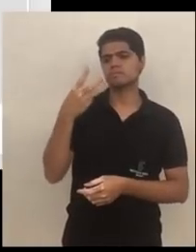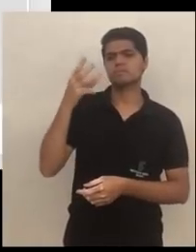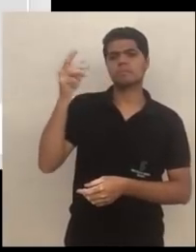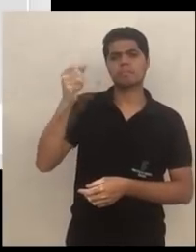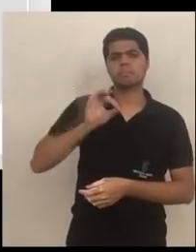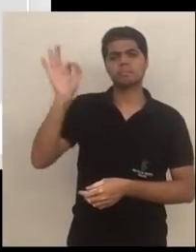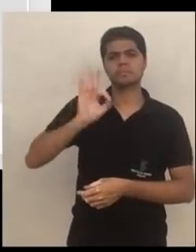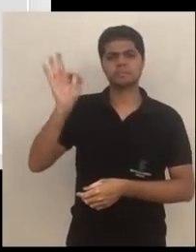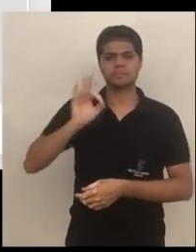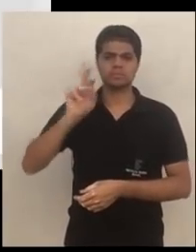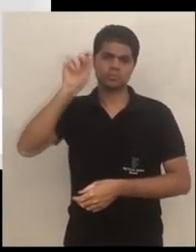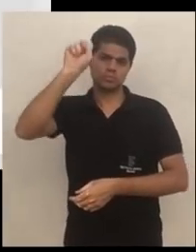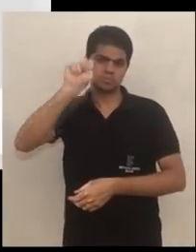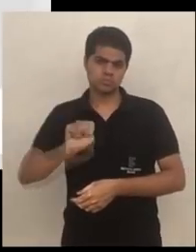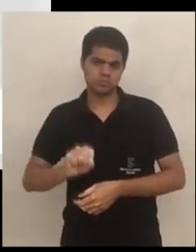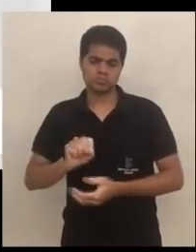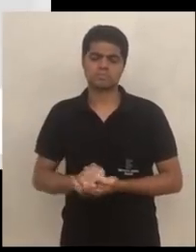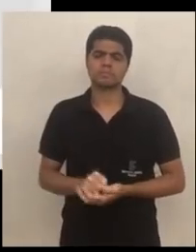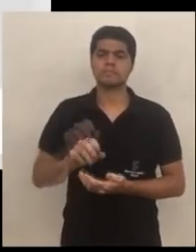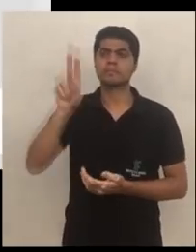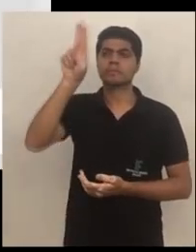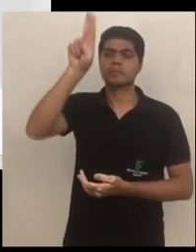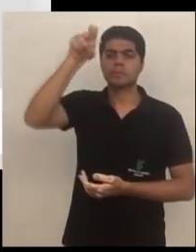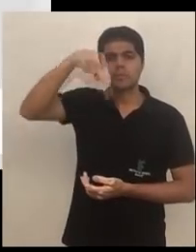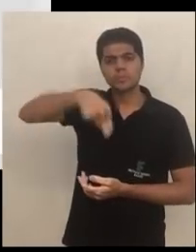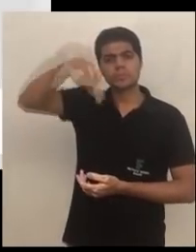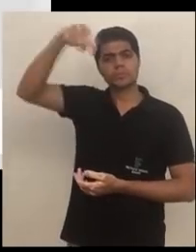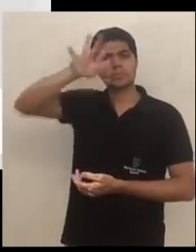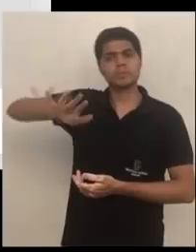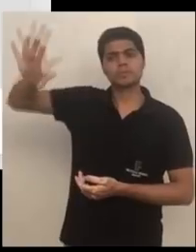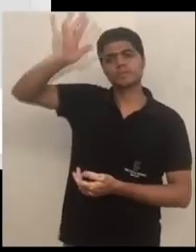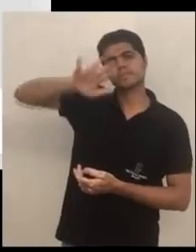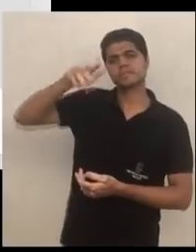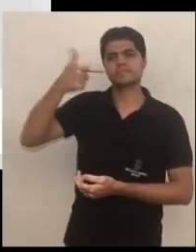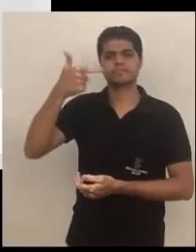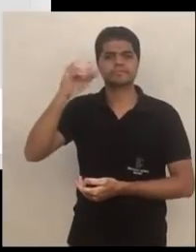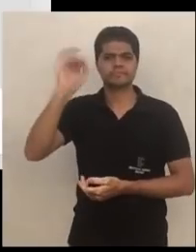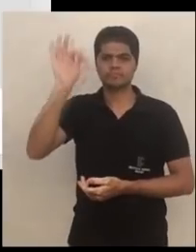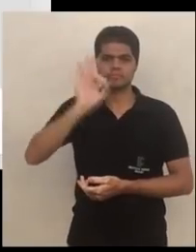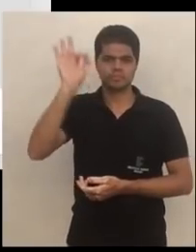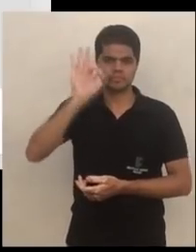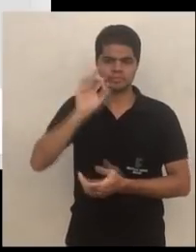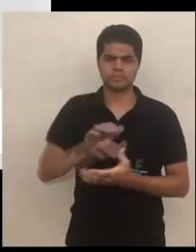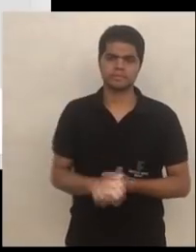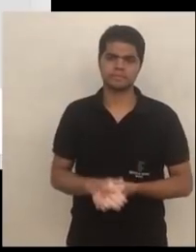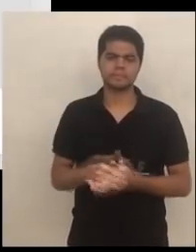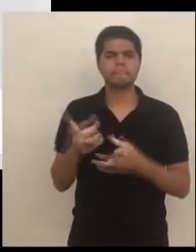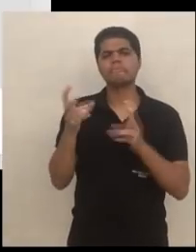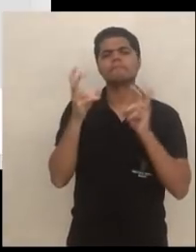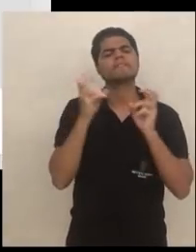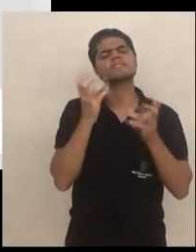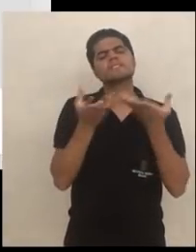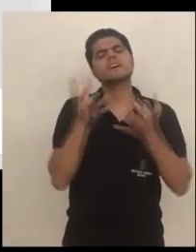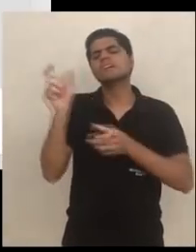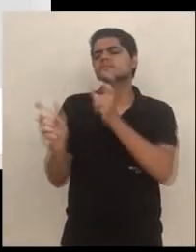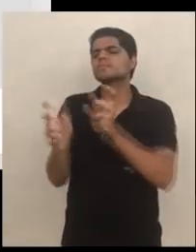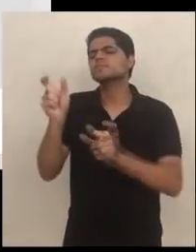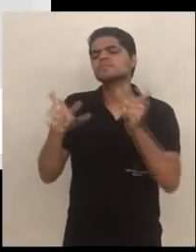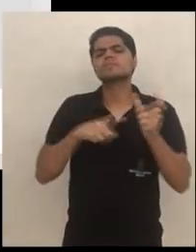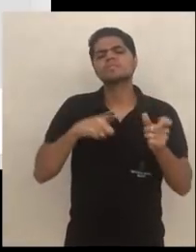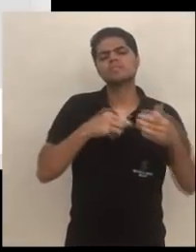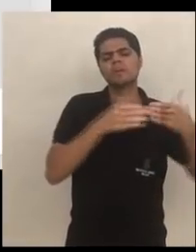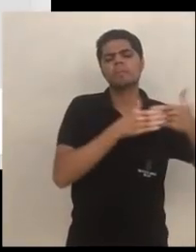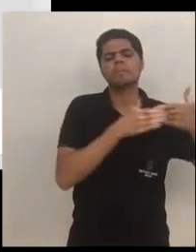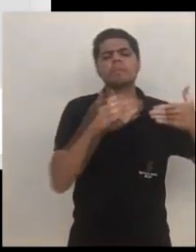Nordeste fica ali em segundo lugar com 20%. Aí ele perguntou ainda, entre os que consumiram produtos orgânicos nos últimos